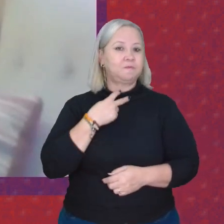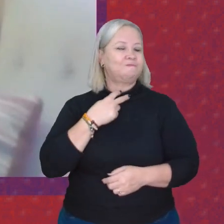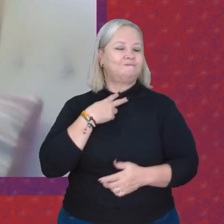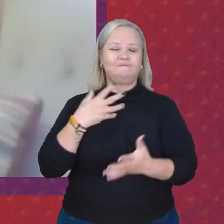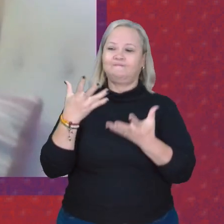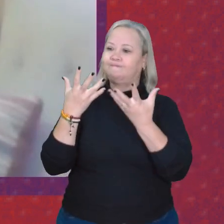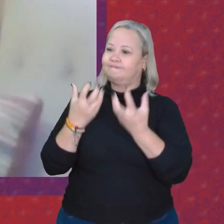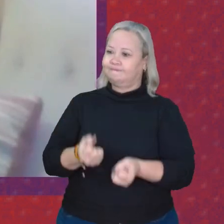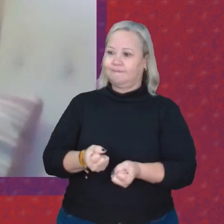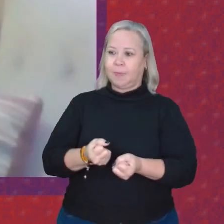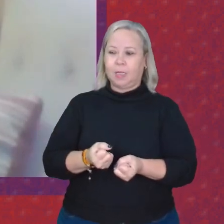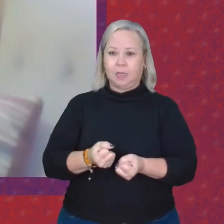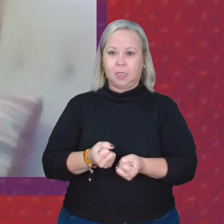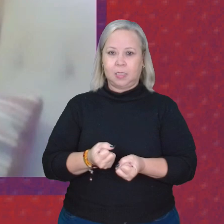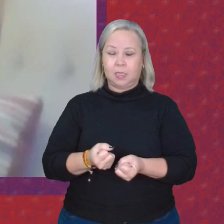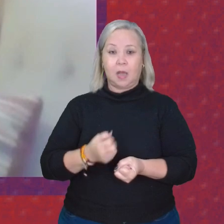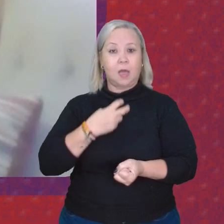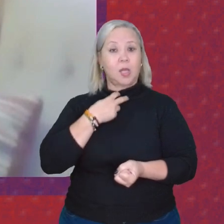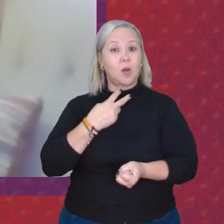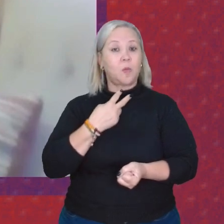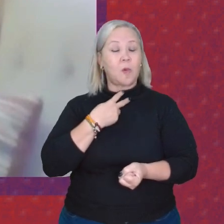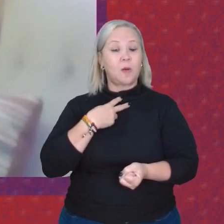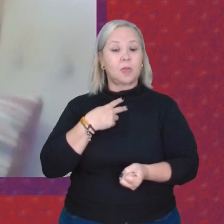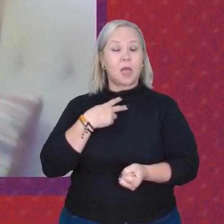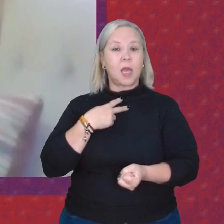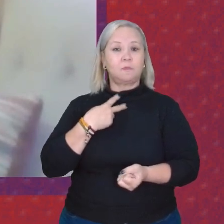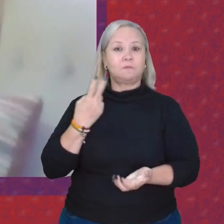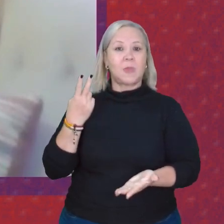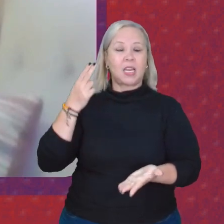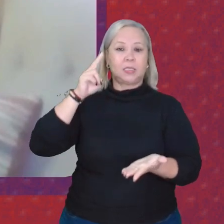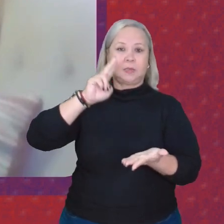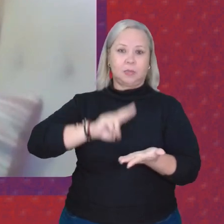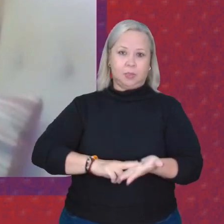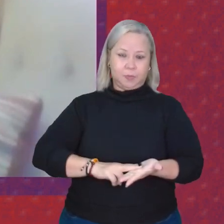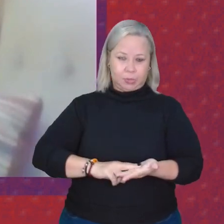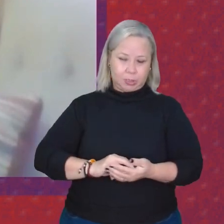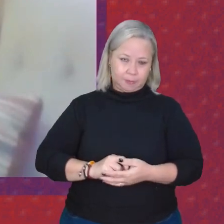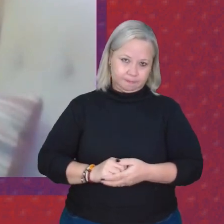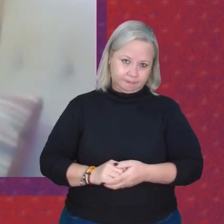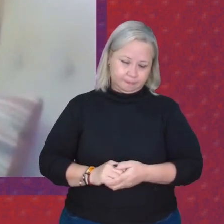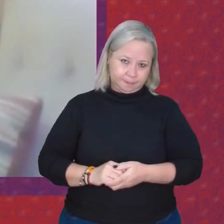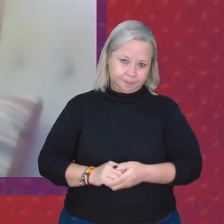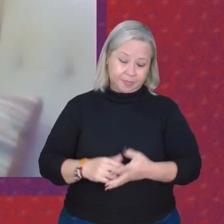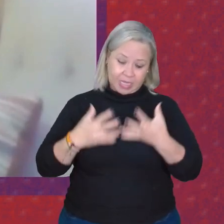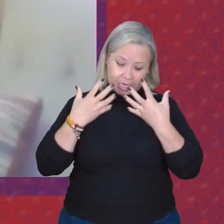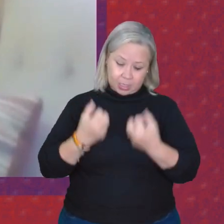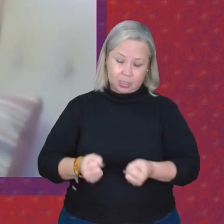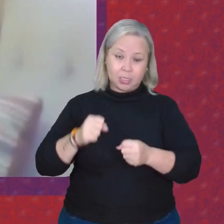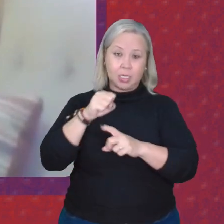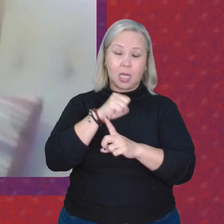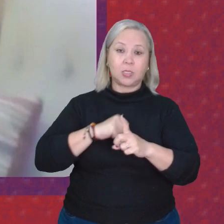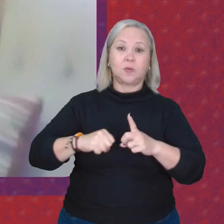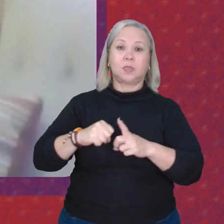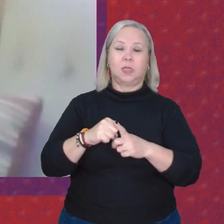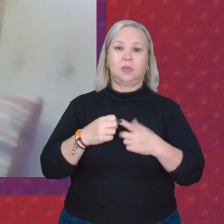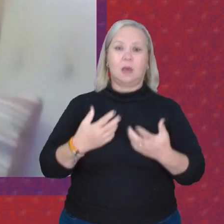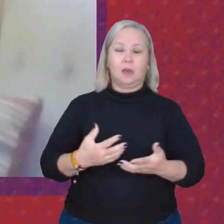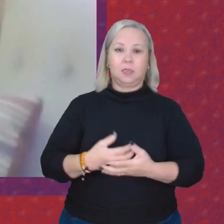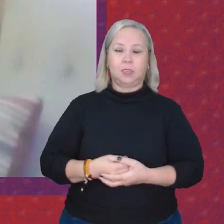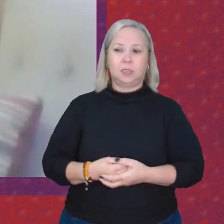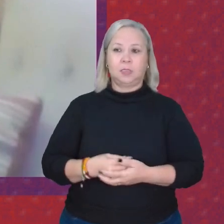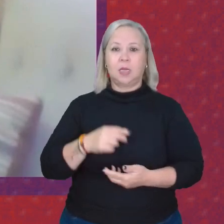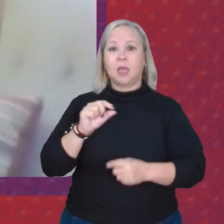aceitar, nós não podemos admitir que as sociedades, que